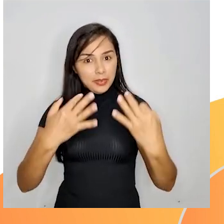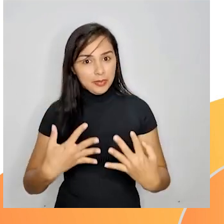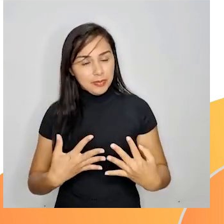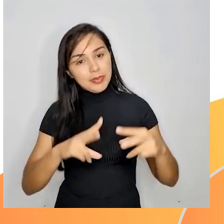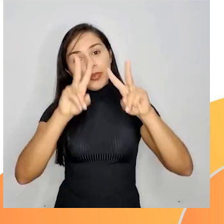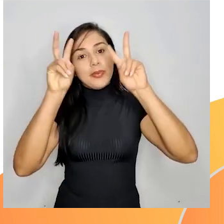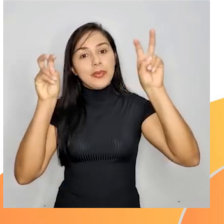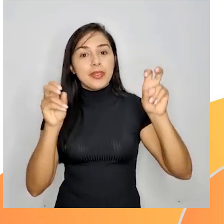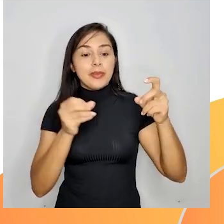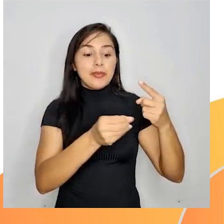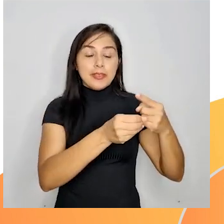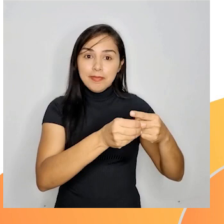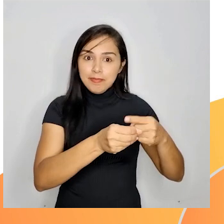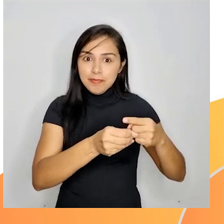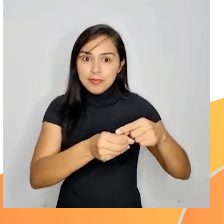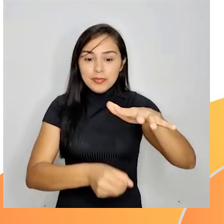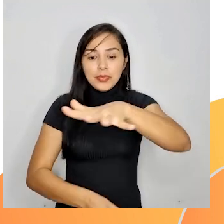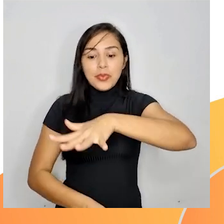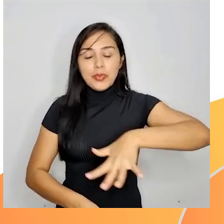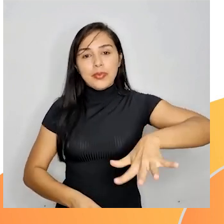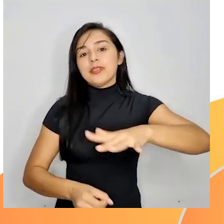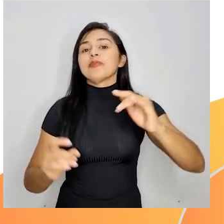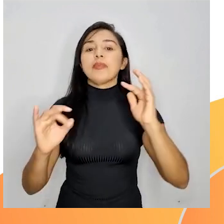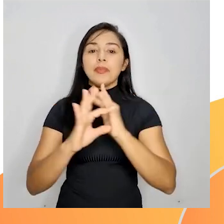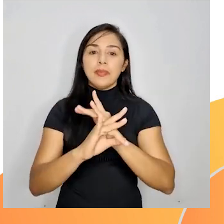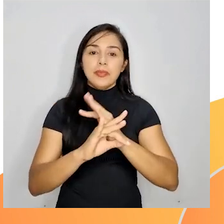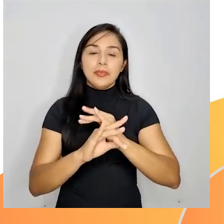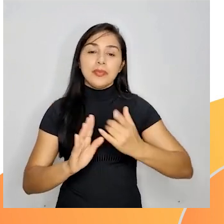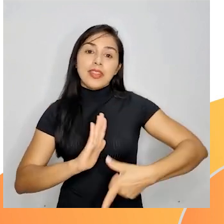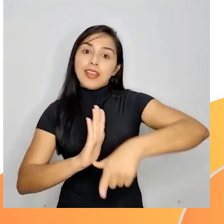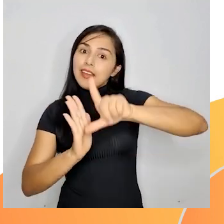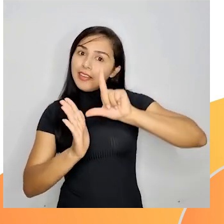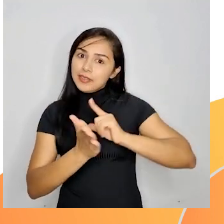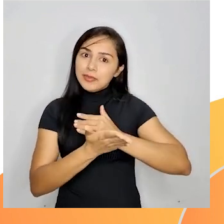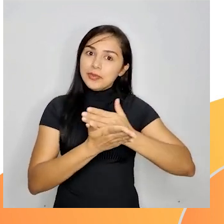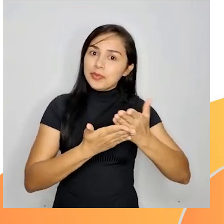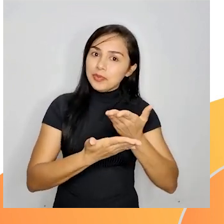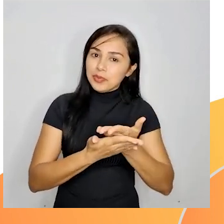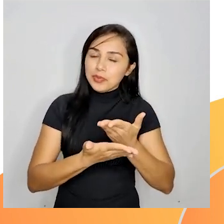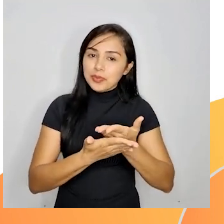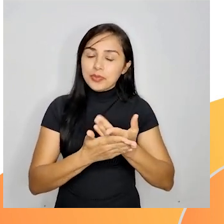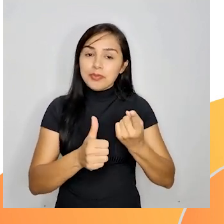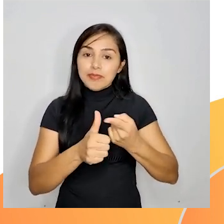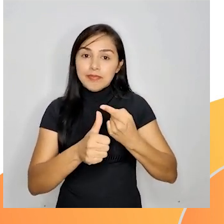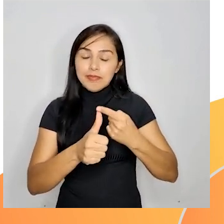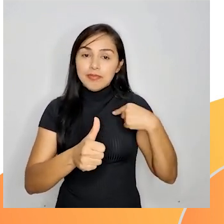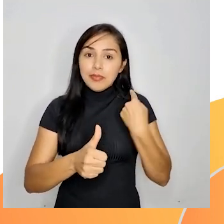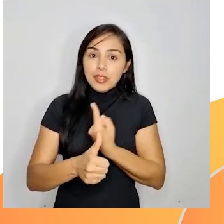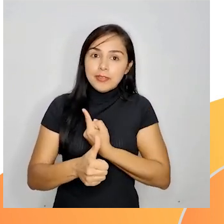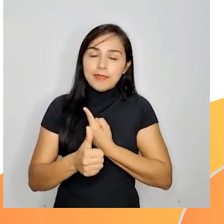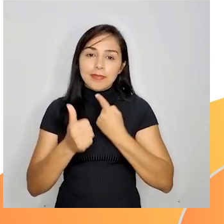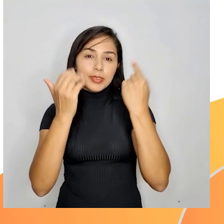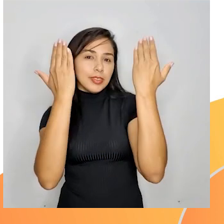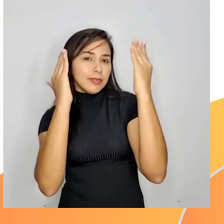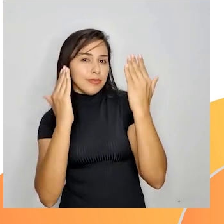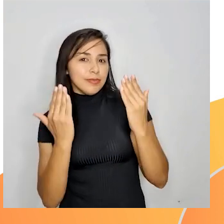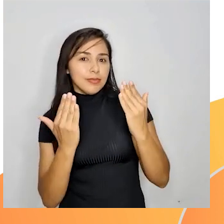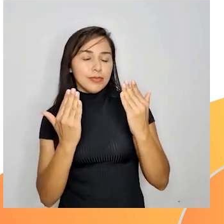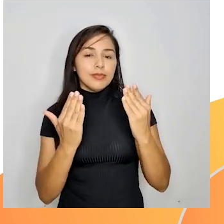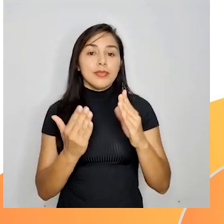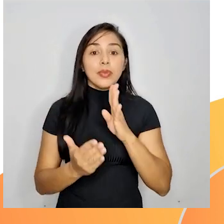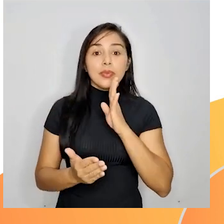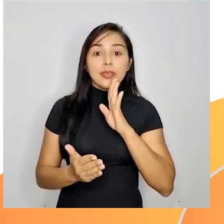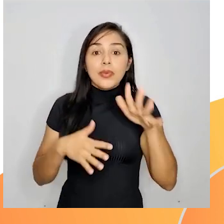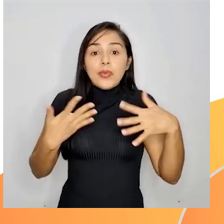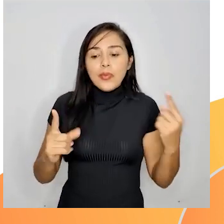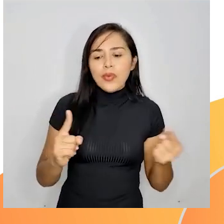e o espaço urbano. Antes de iniciar nossa aula, a gente vai verificar qual que é o objetivo de tudo que